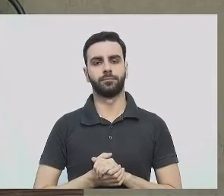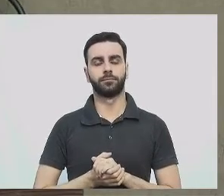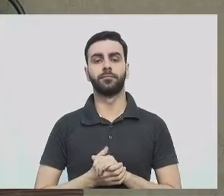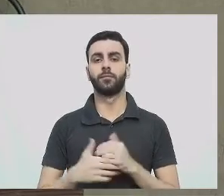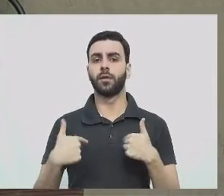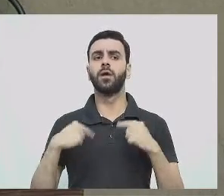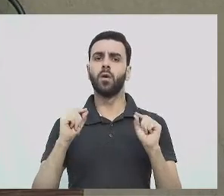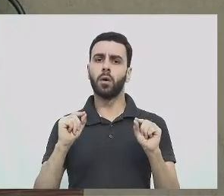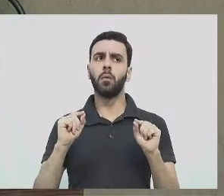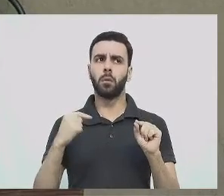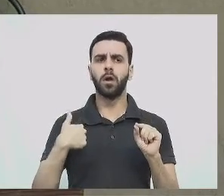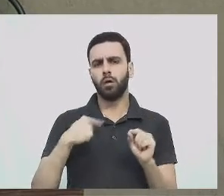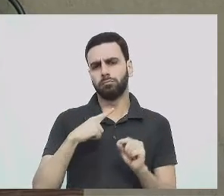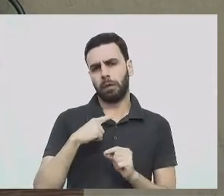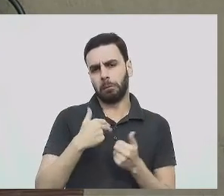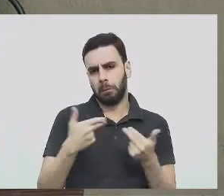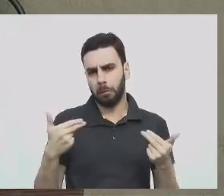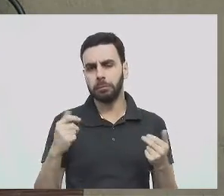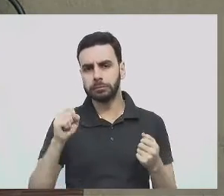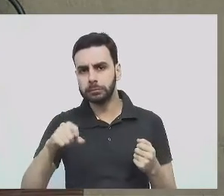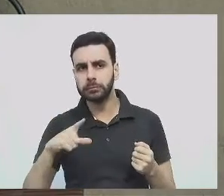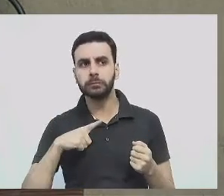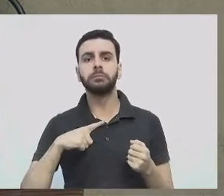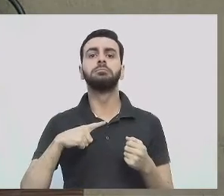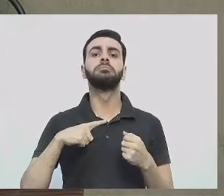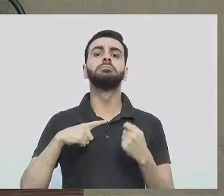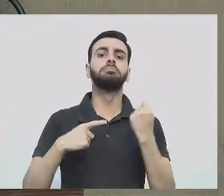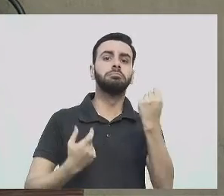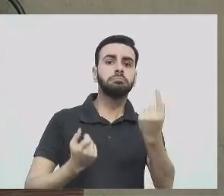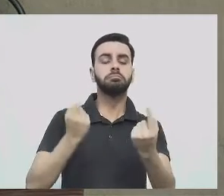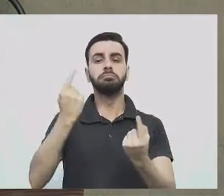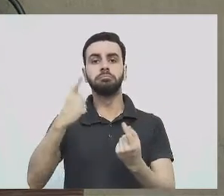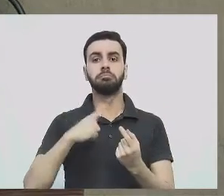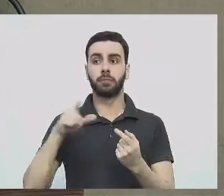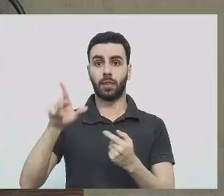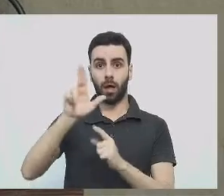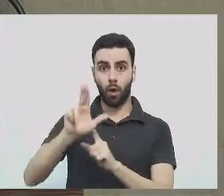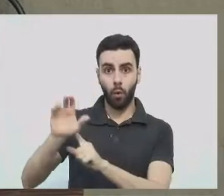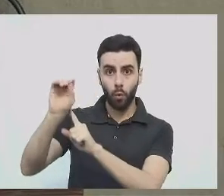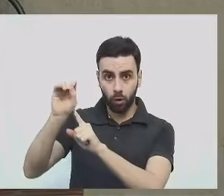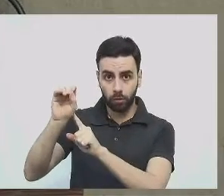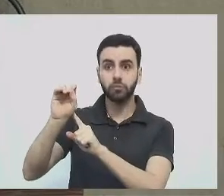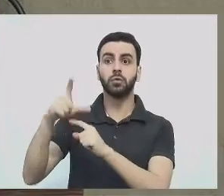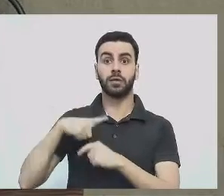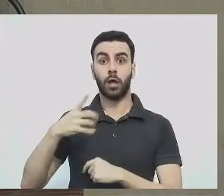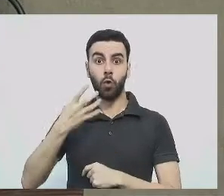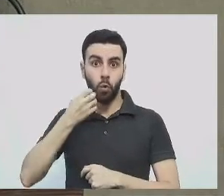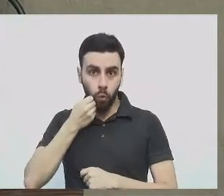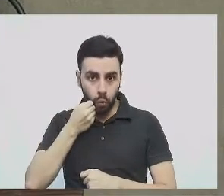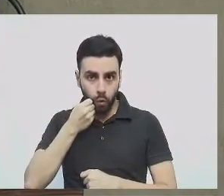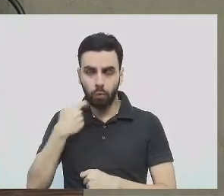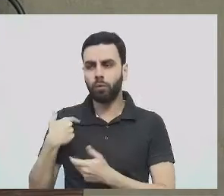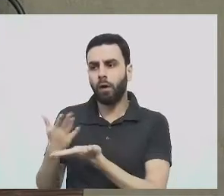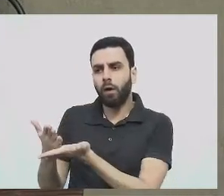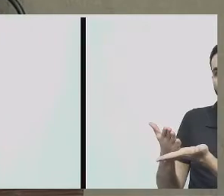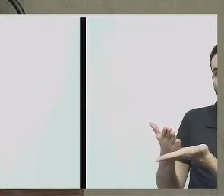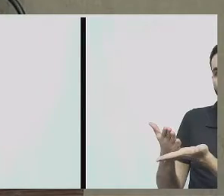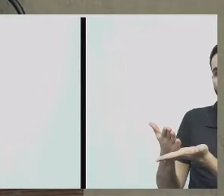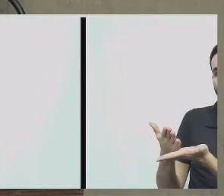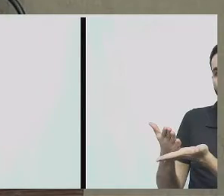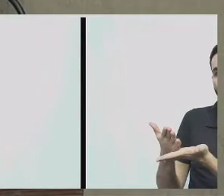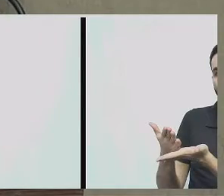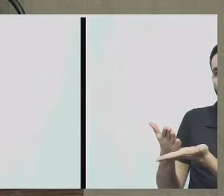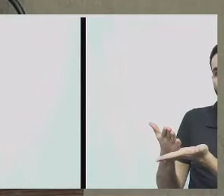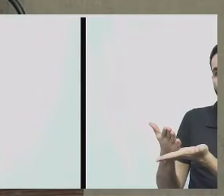Eu tenho algum rendimento? Tenho, sim. Quando a Univiçosa pode distribuir algum lucro, nós distribuímos